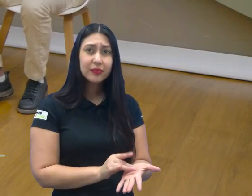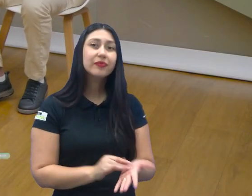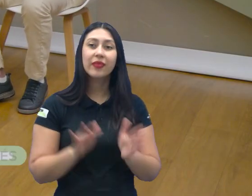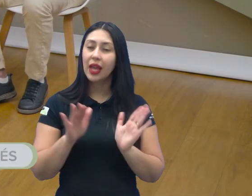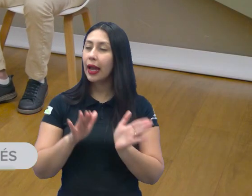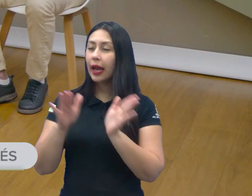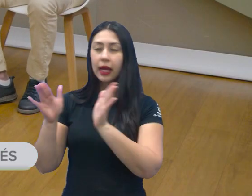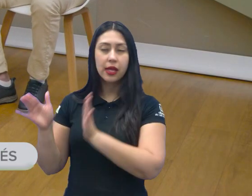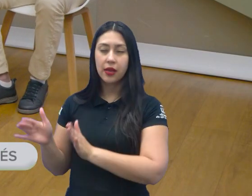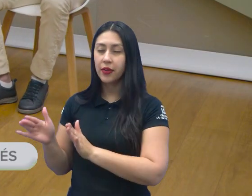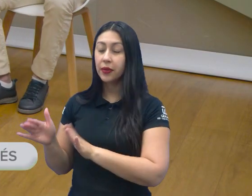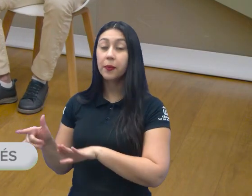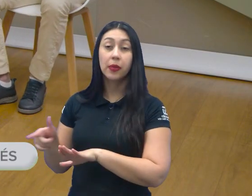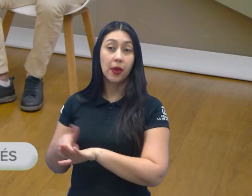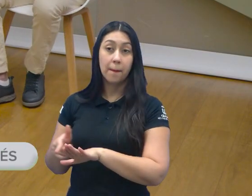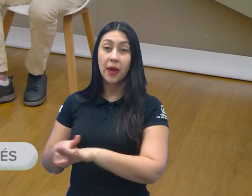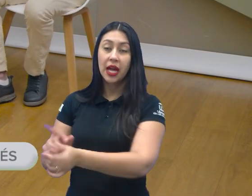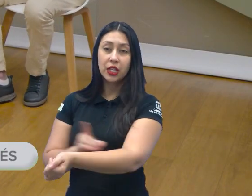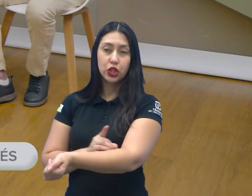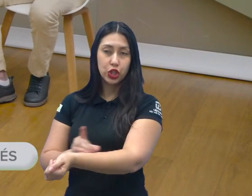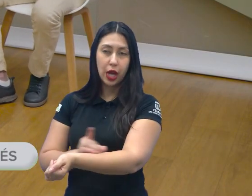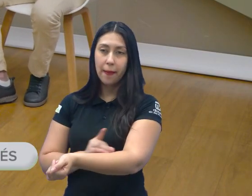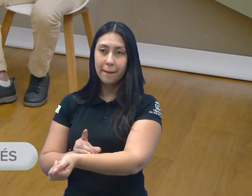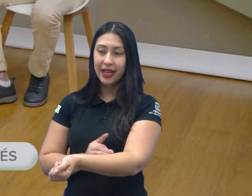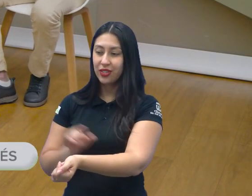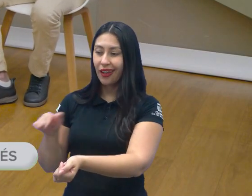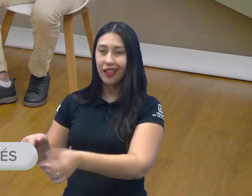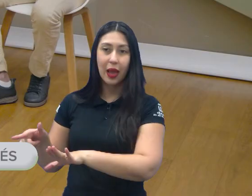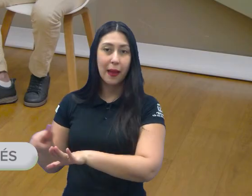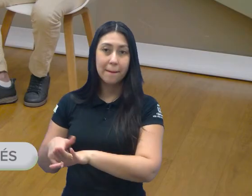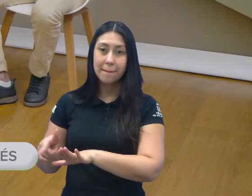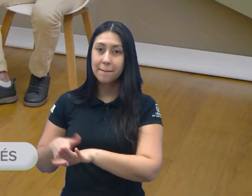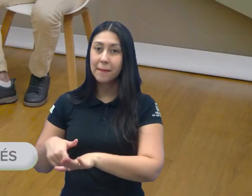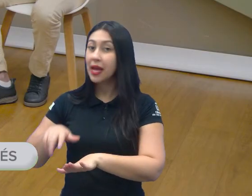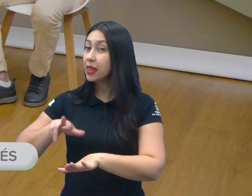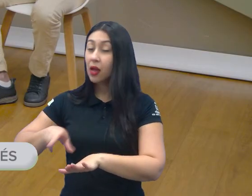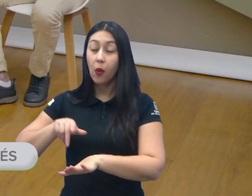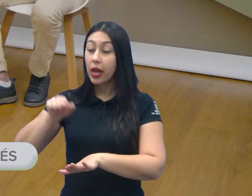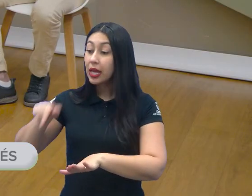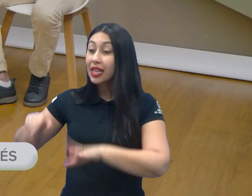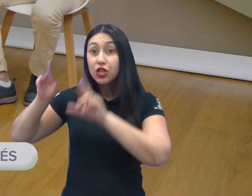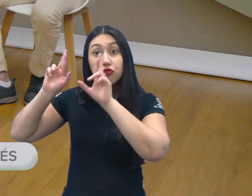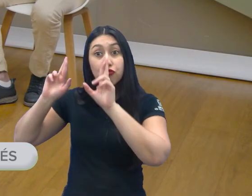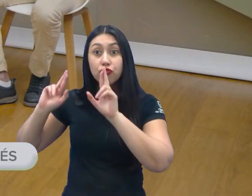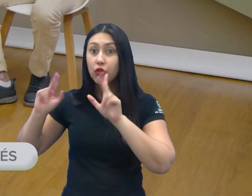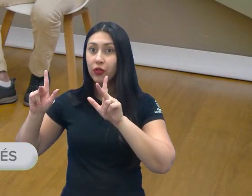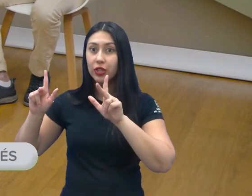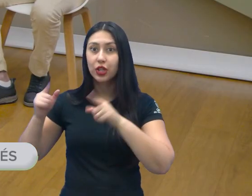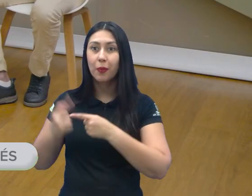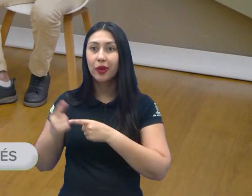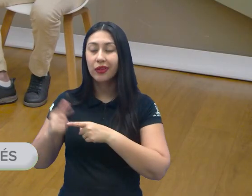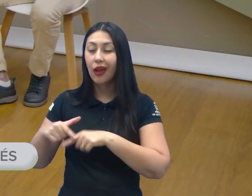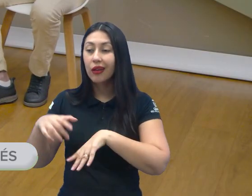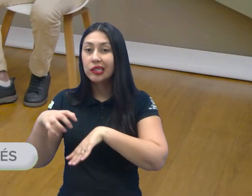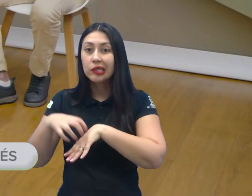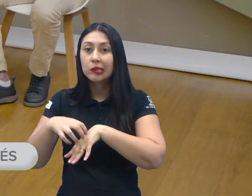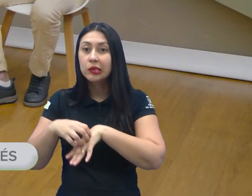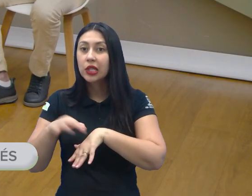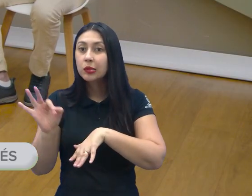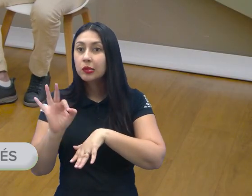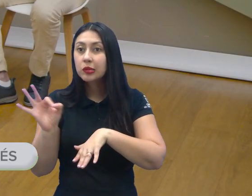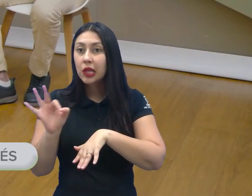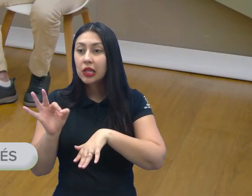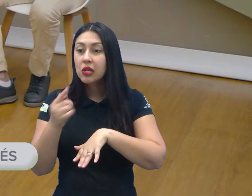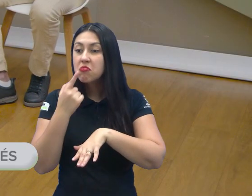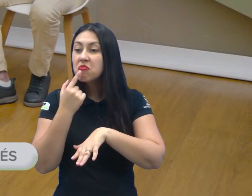Uhum. O pé diabético não pode ser considerado um pé. É um capítulo à parte. O pé diabético ele não tem sensibilidade, não tem vascularização.